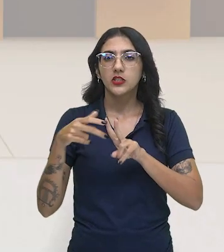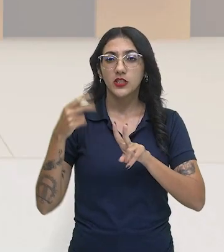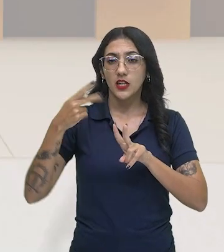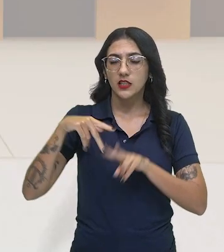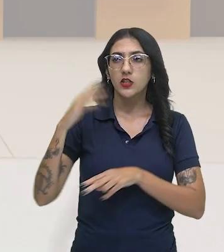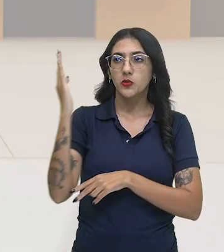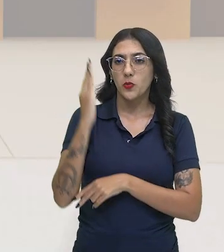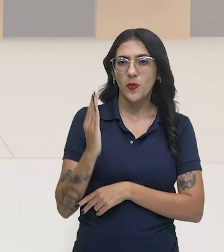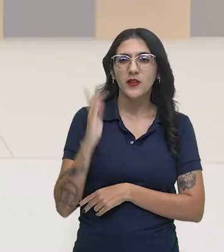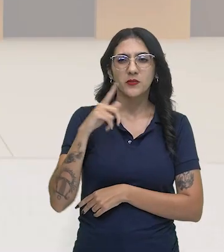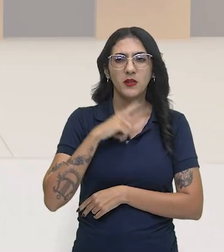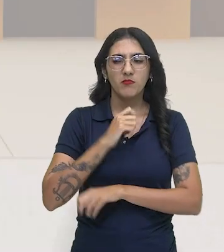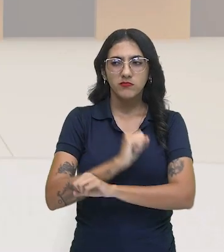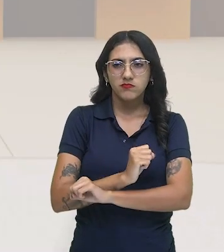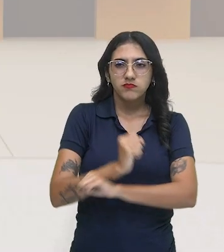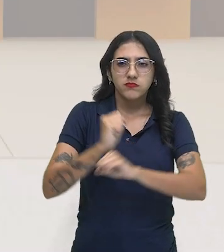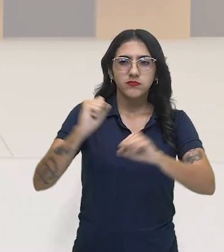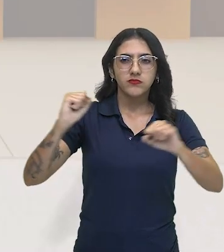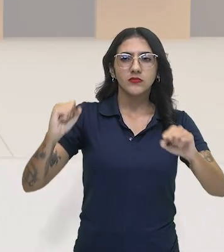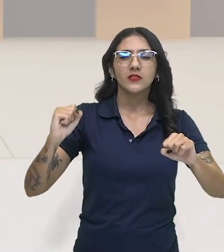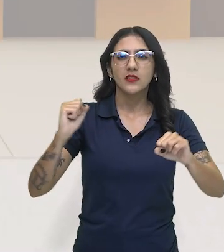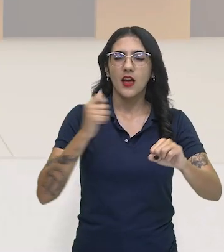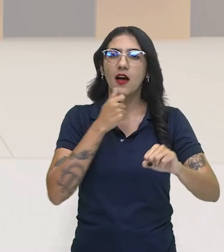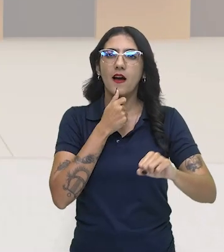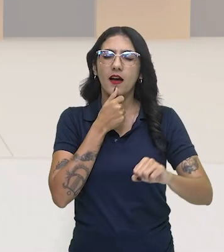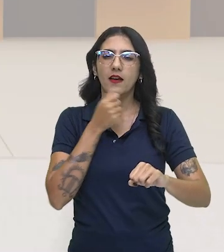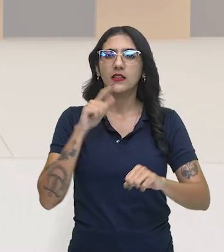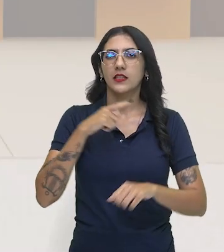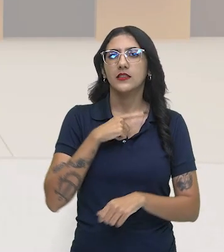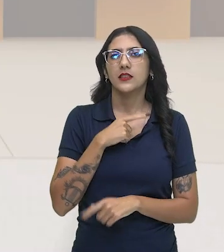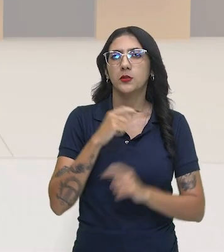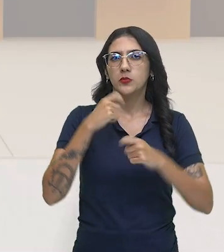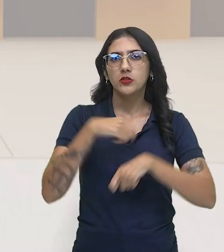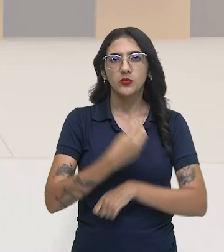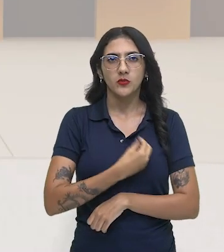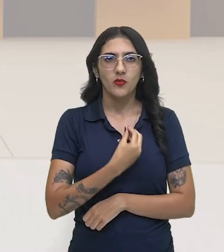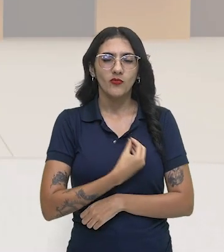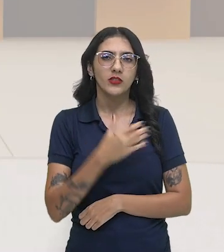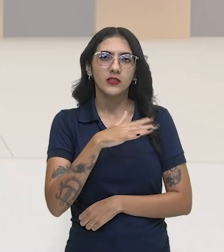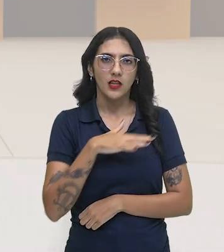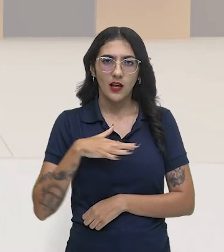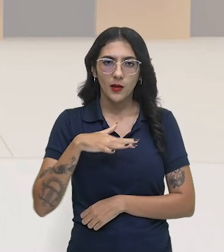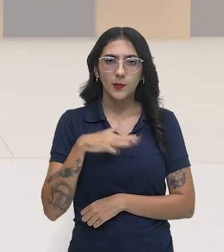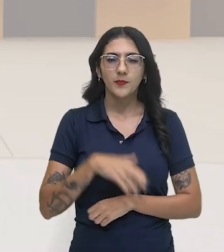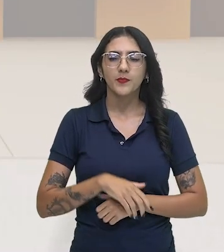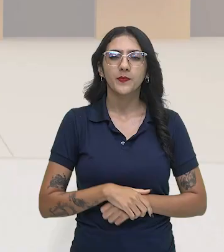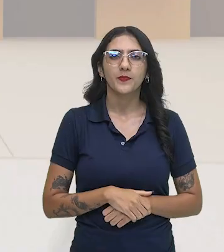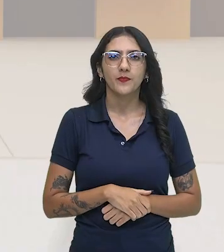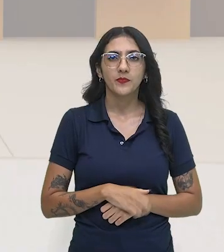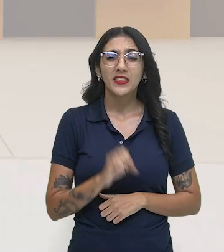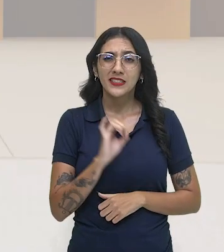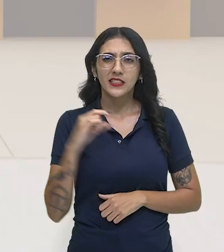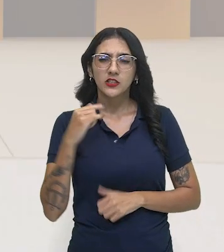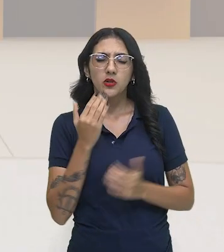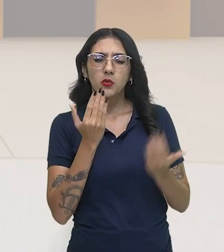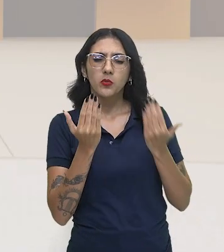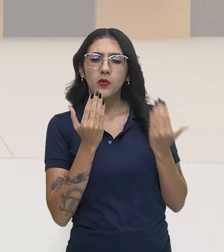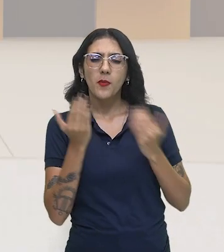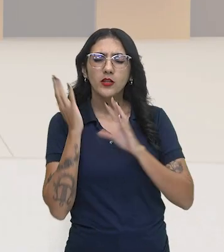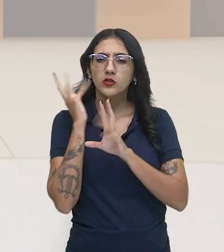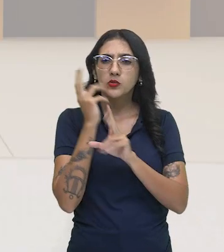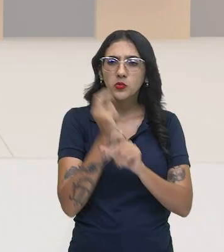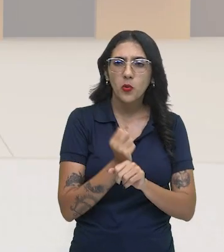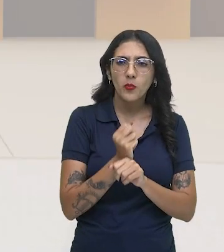muito grande, ele ainda contempla essas comunidades indígenas. Quando a gente olha os números absolutos, é um número que é baixo, né, Parece